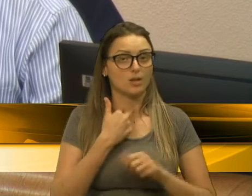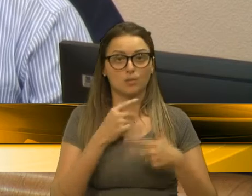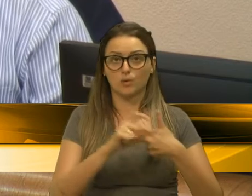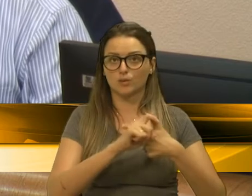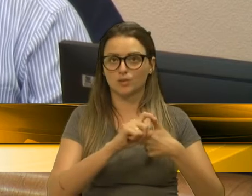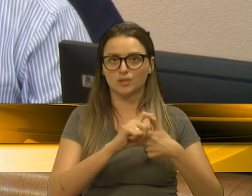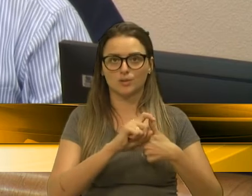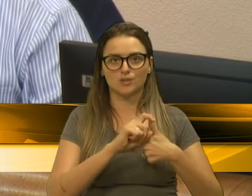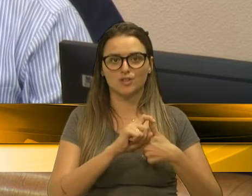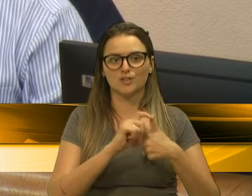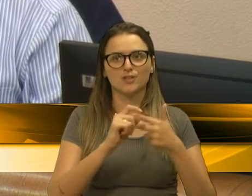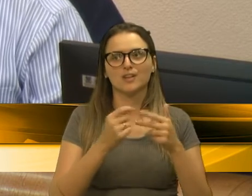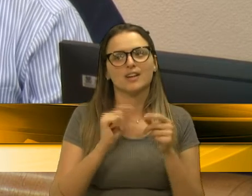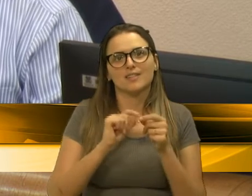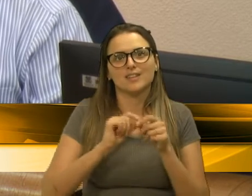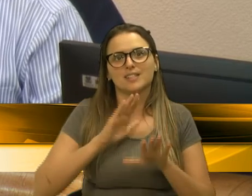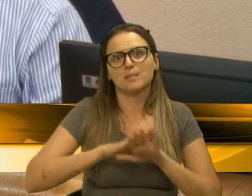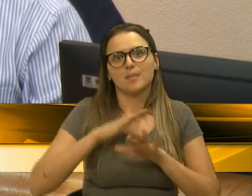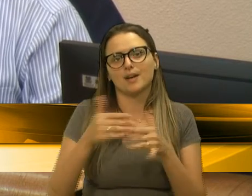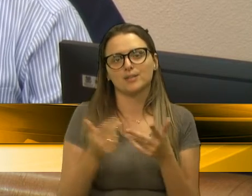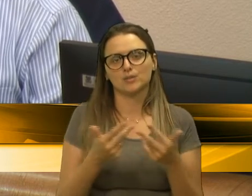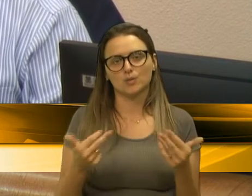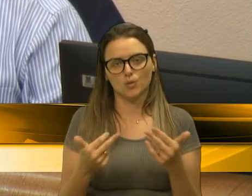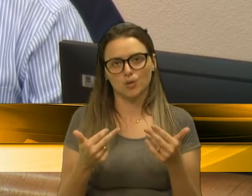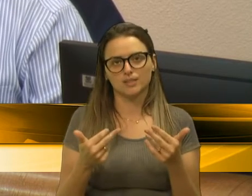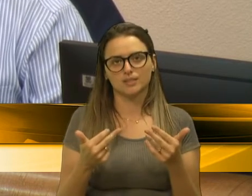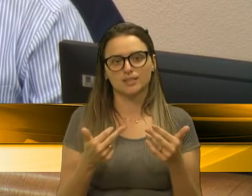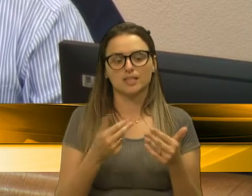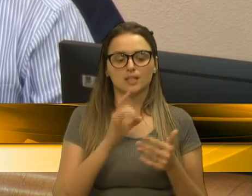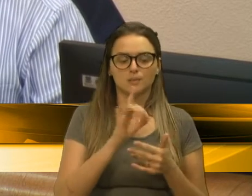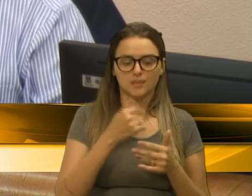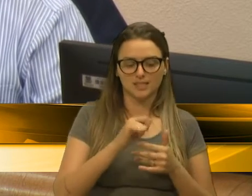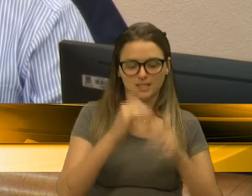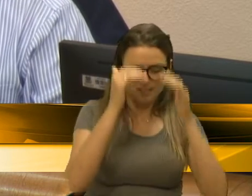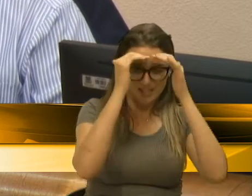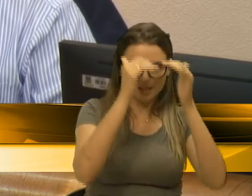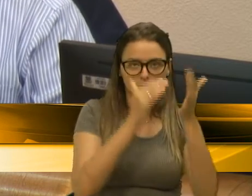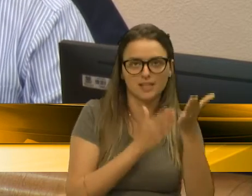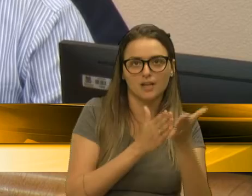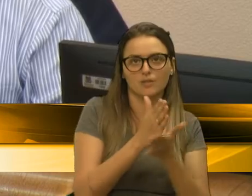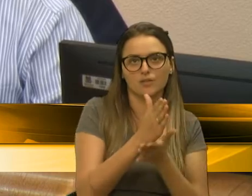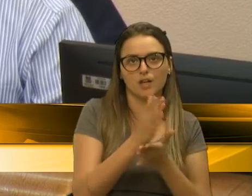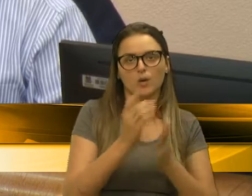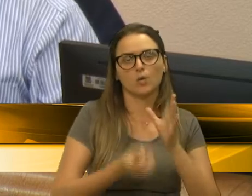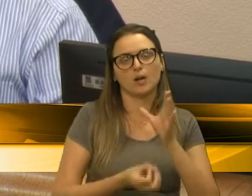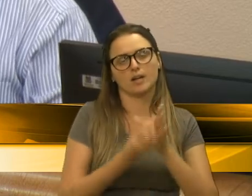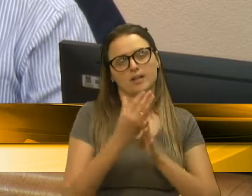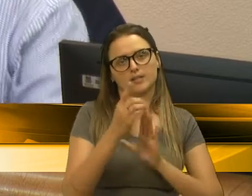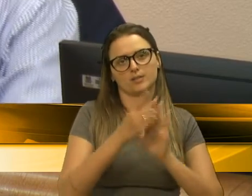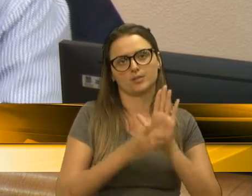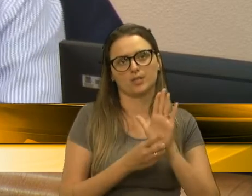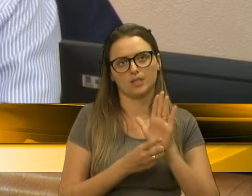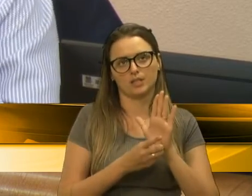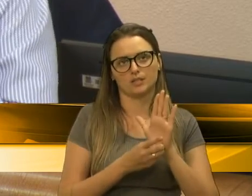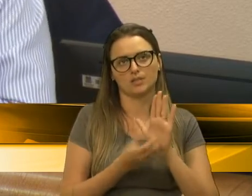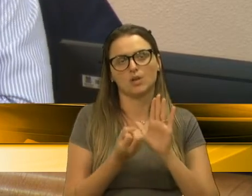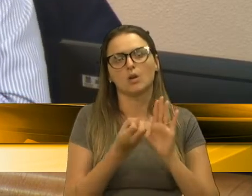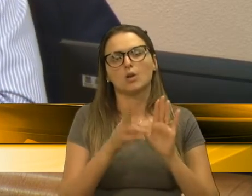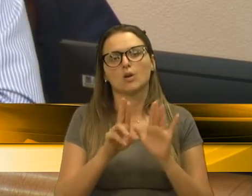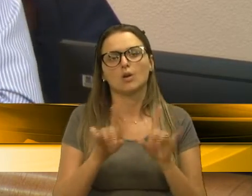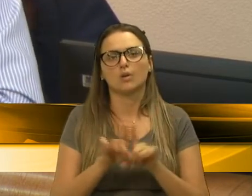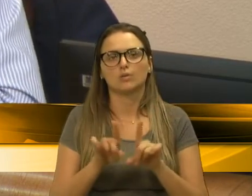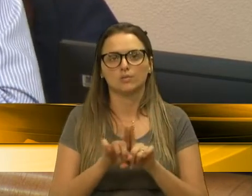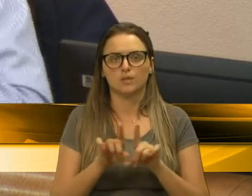Executivo extrapolar os limites da regulamentação necessária à sua fiel execução. Ou, segundo, aqueles que exorbitem da